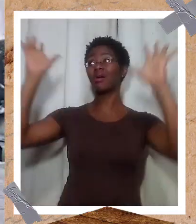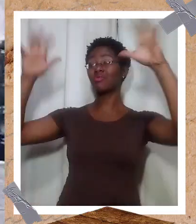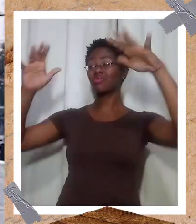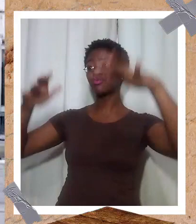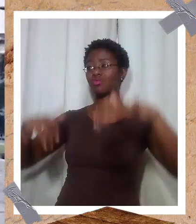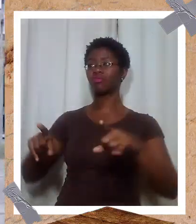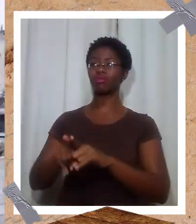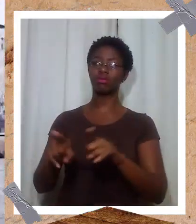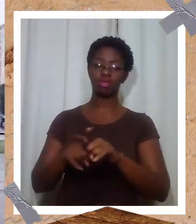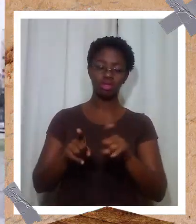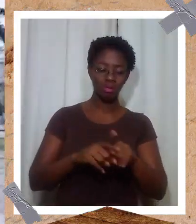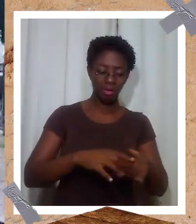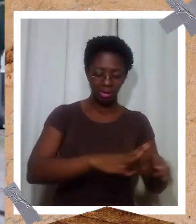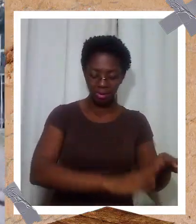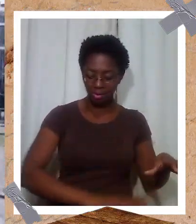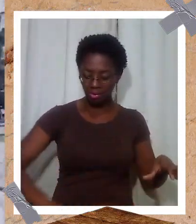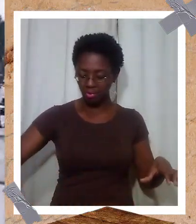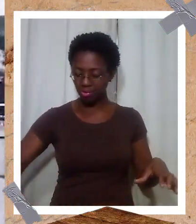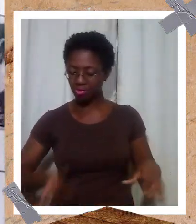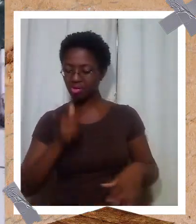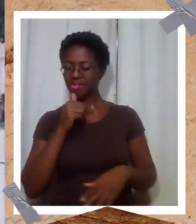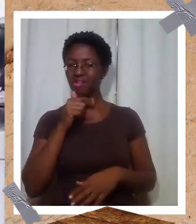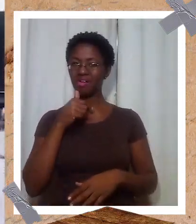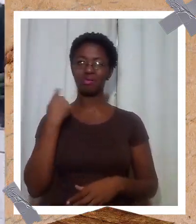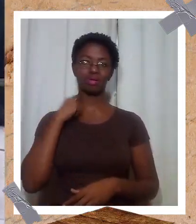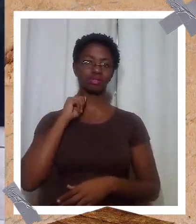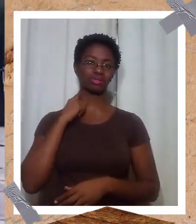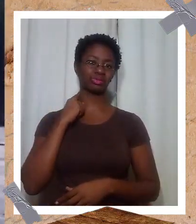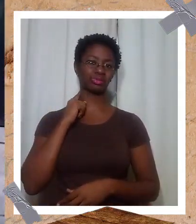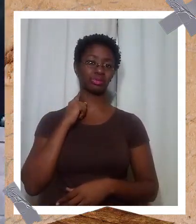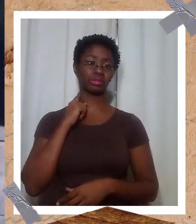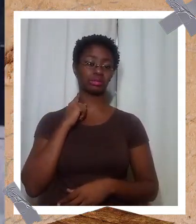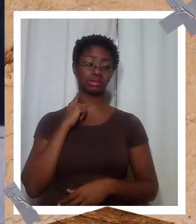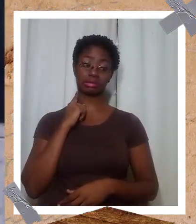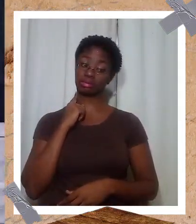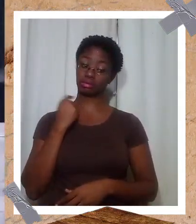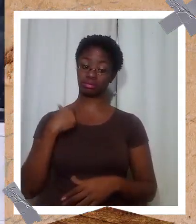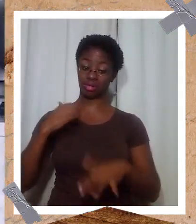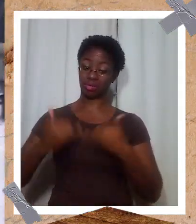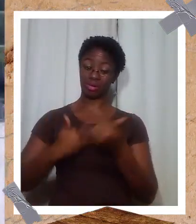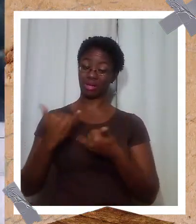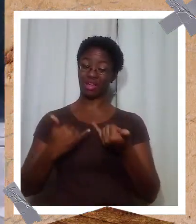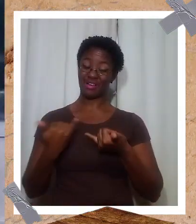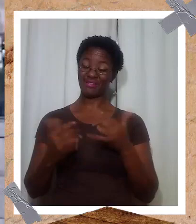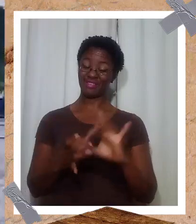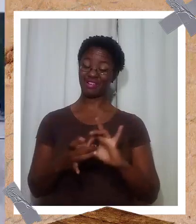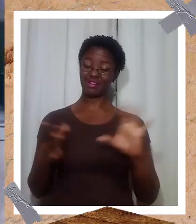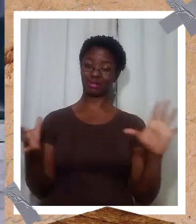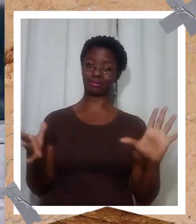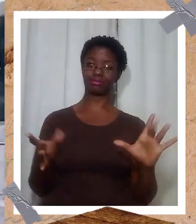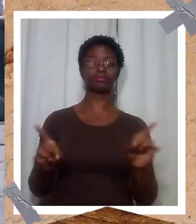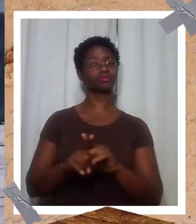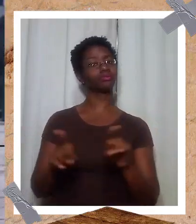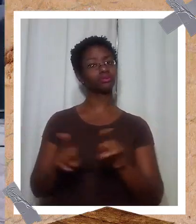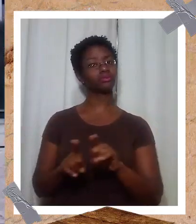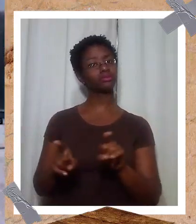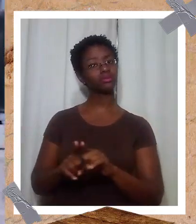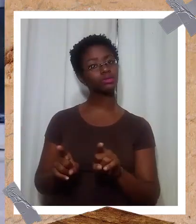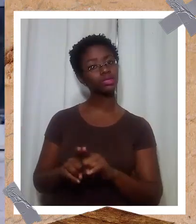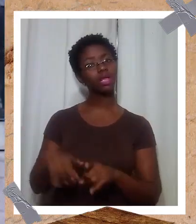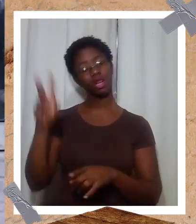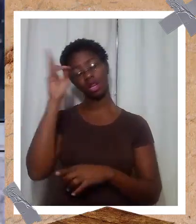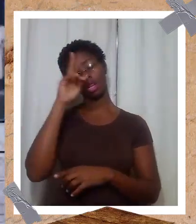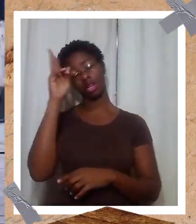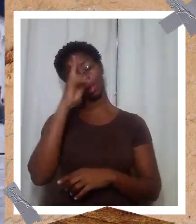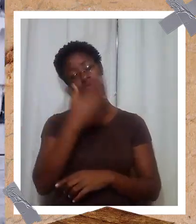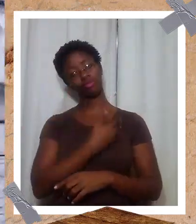esgoto que se formava na rua onde fui criado em dias de tempestade. Também lembro do incentivo encorajador de um amigo jornalista